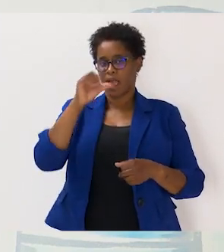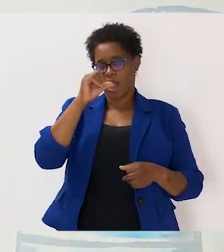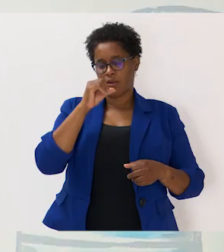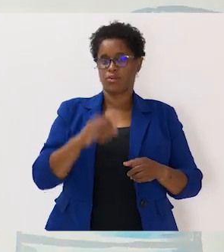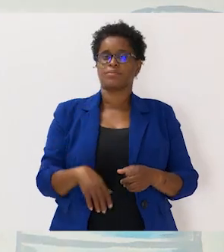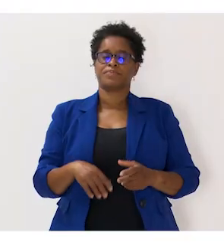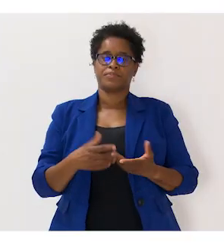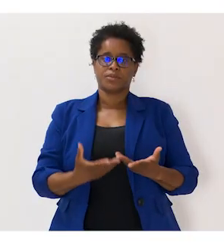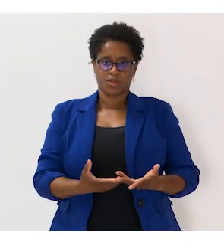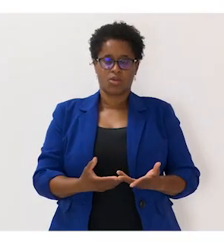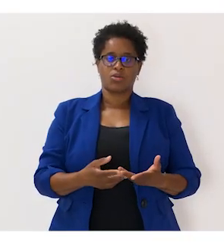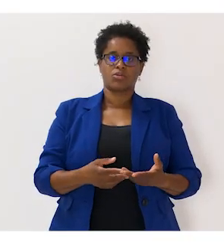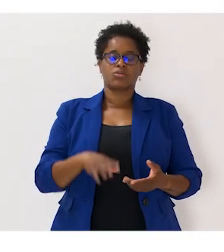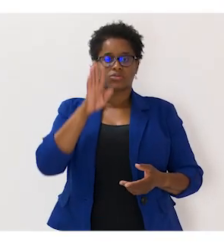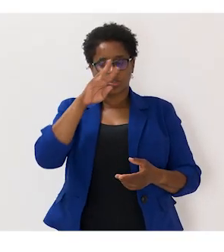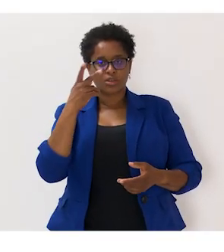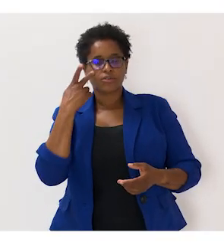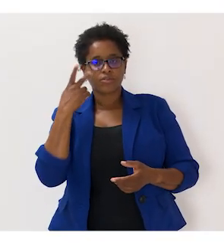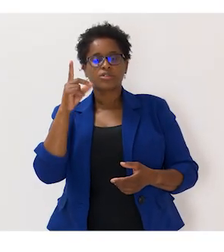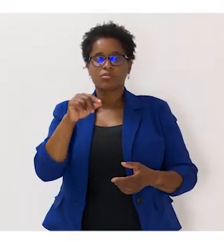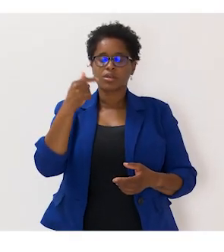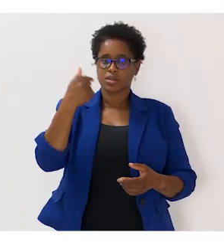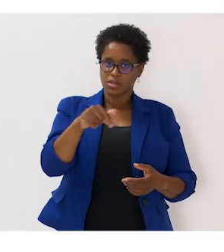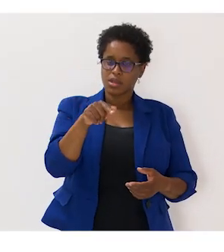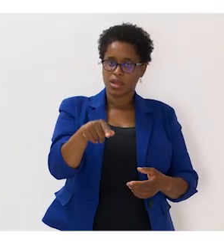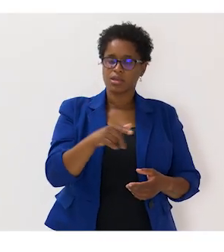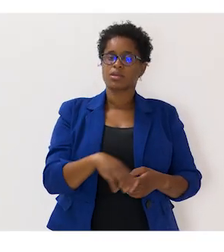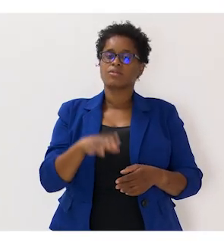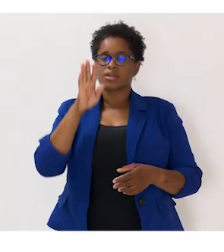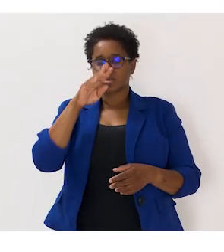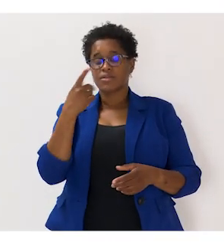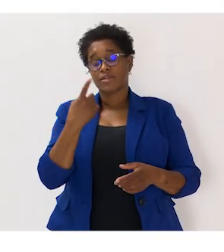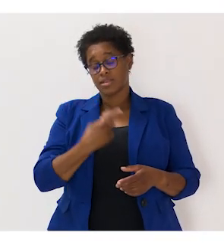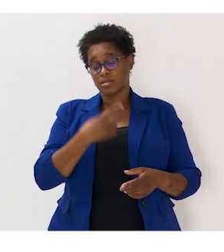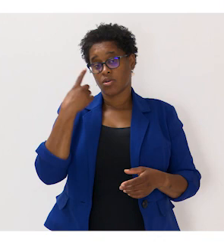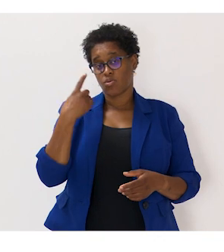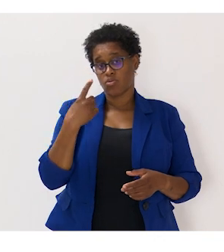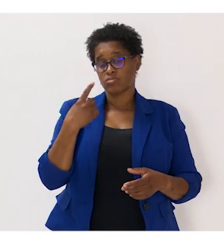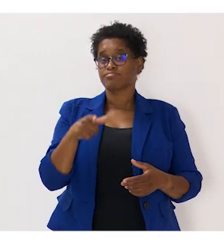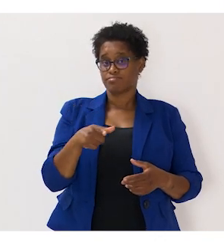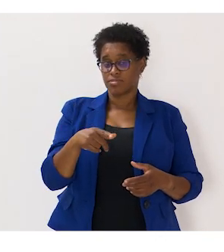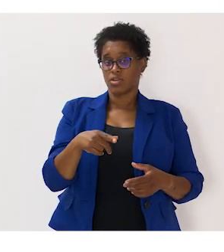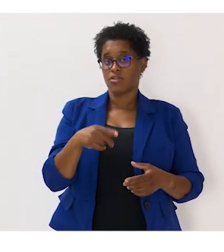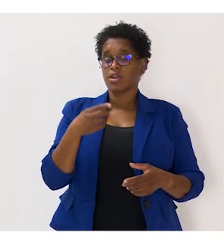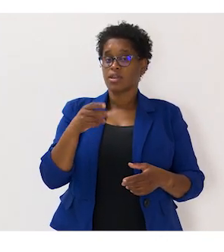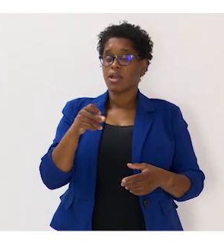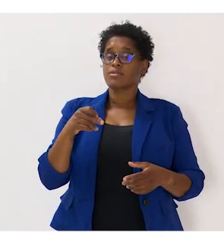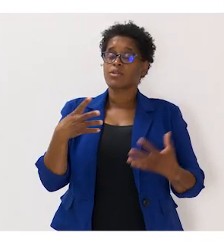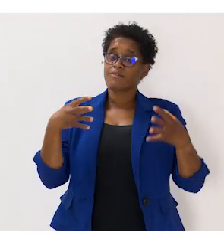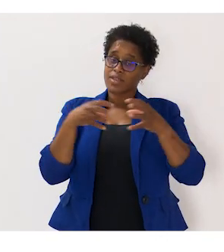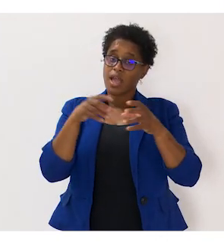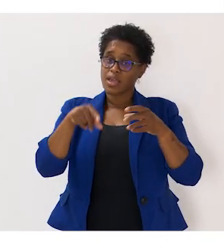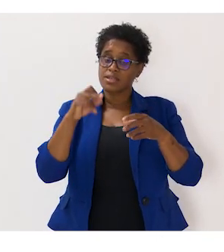água. Então, os seres também que nós vamos encontrar aqui vão ser seres únicos, seres adaptados a este ambiente. Diz